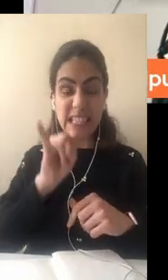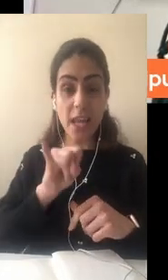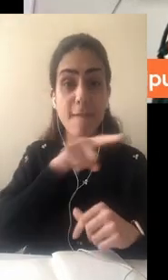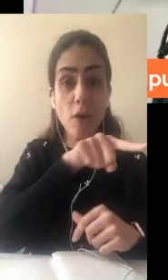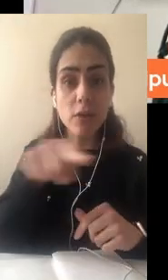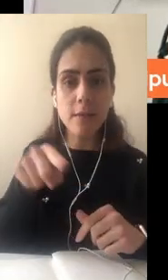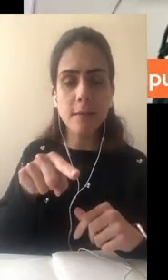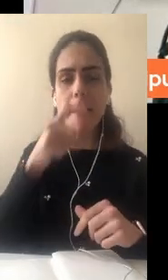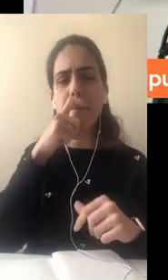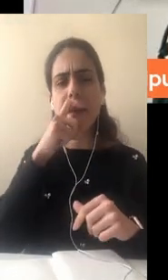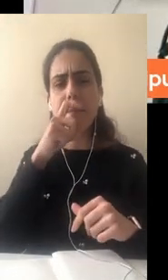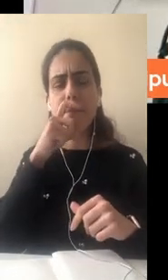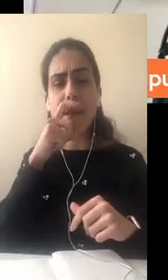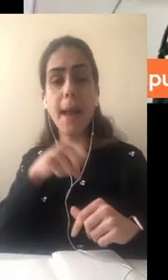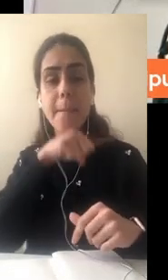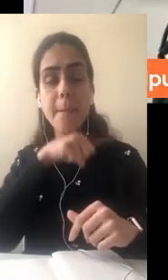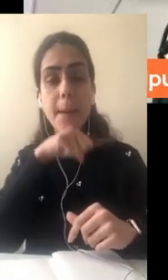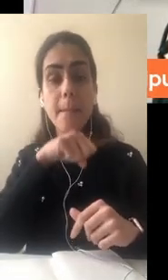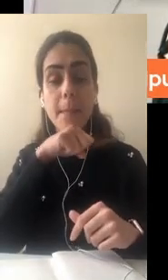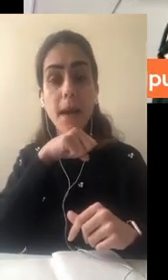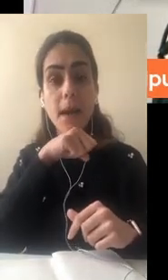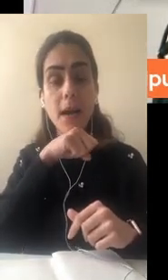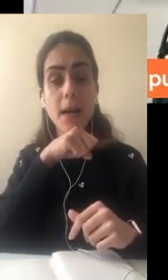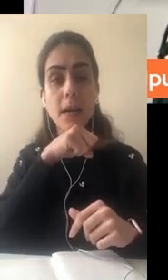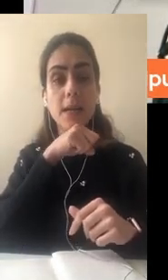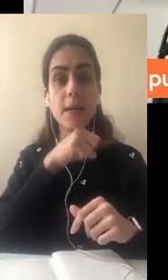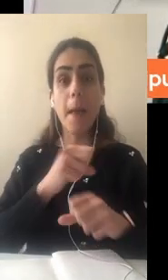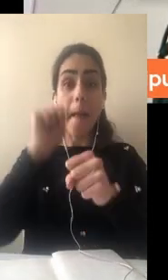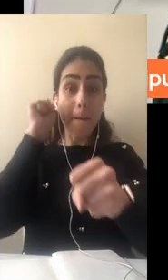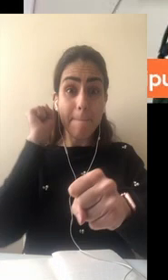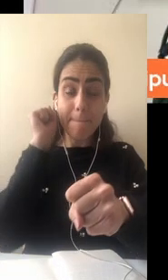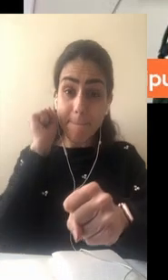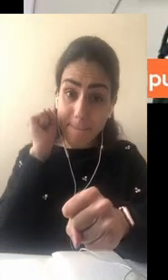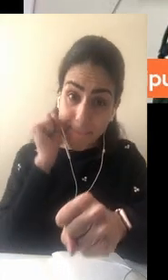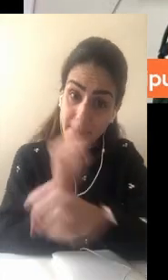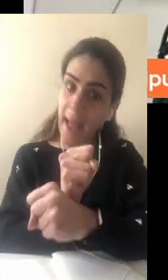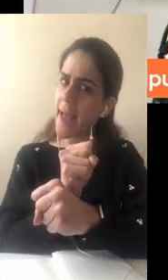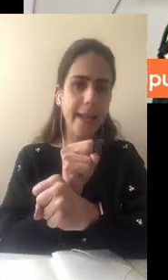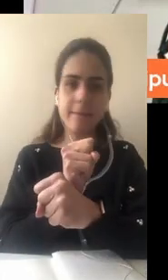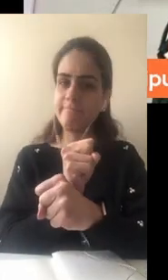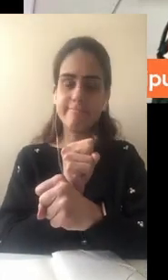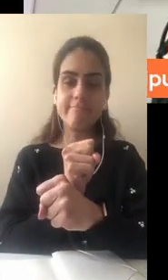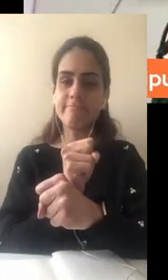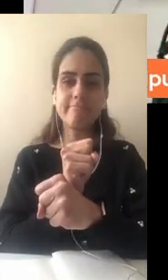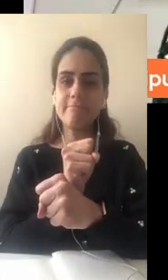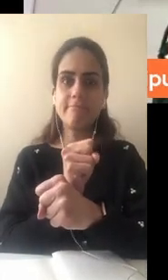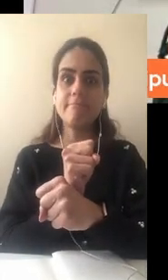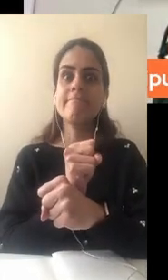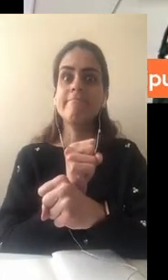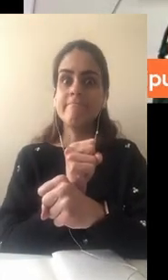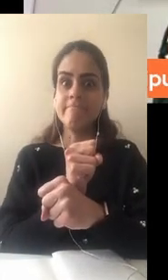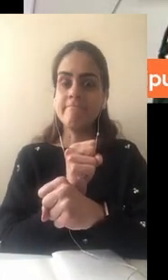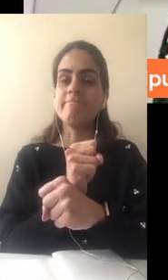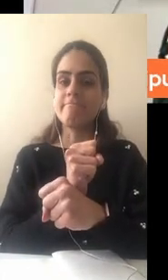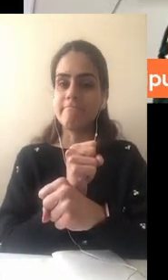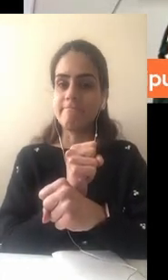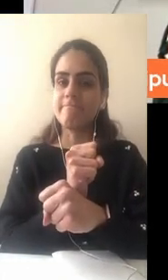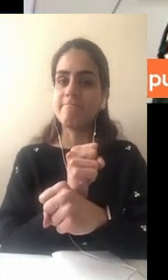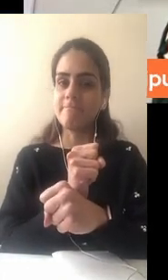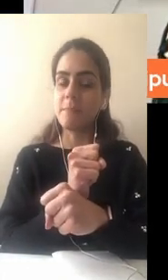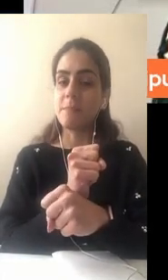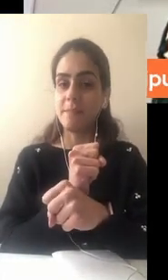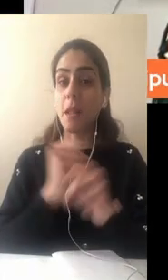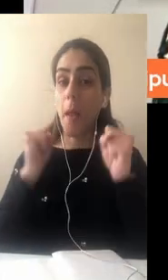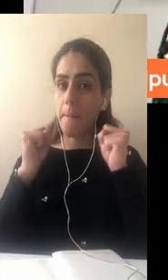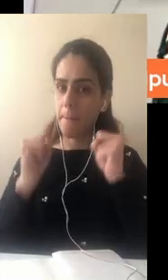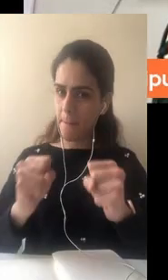você permite essa vivência, o cérebro dela já está dando cabo, já está trazendo para o